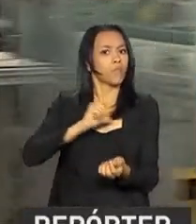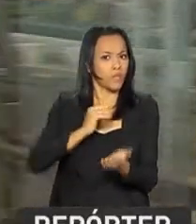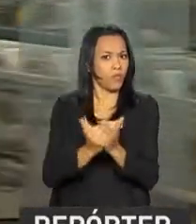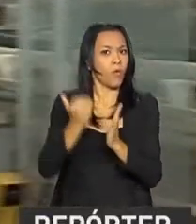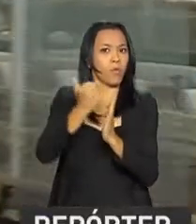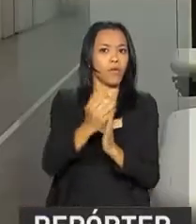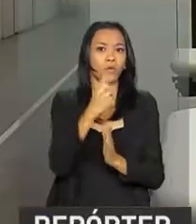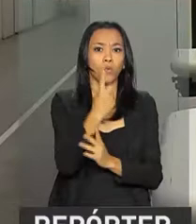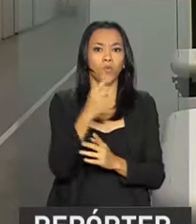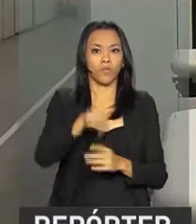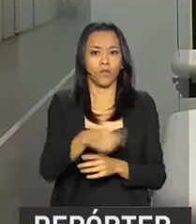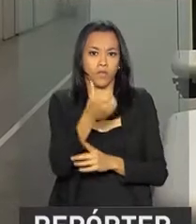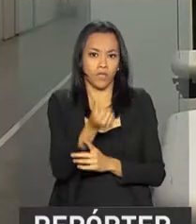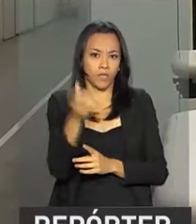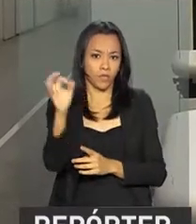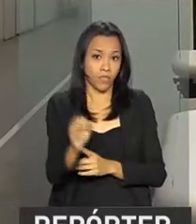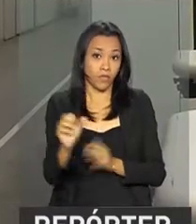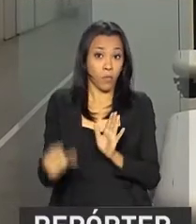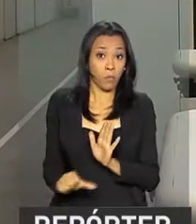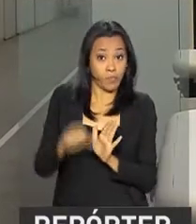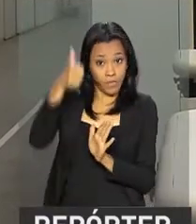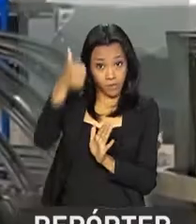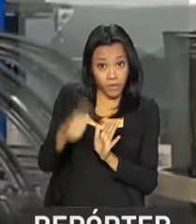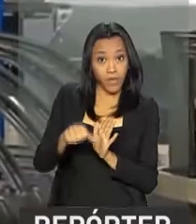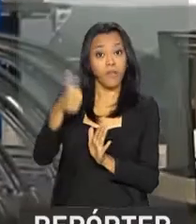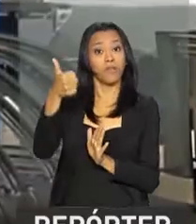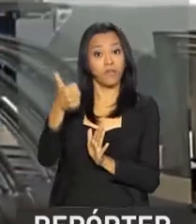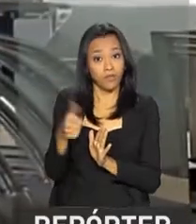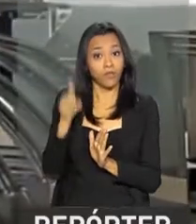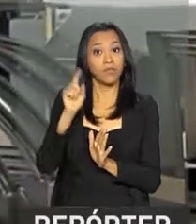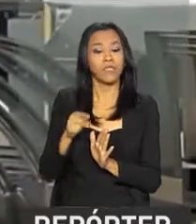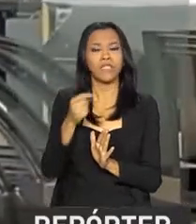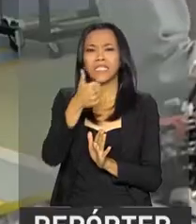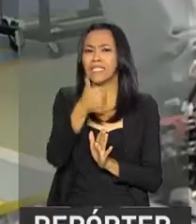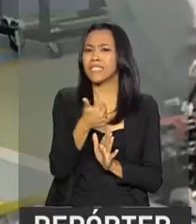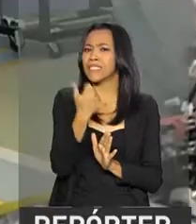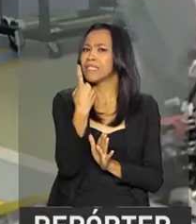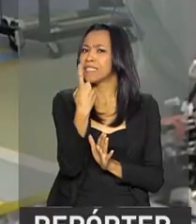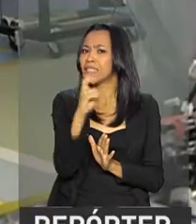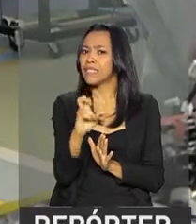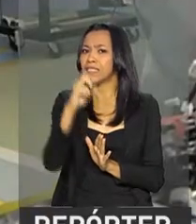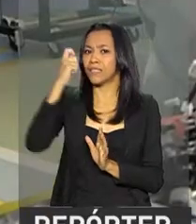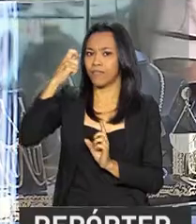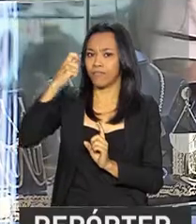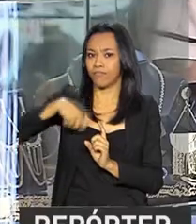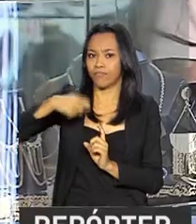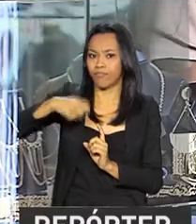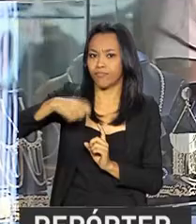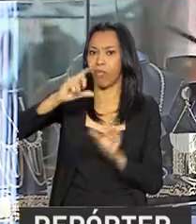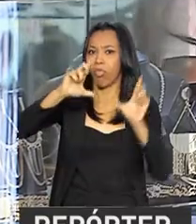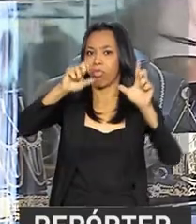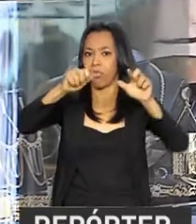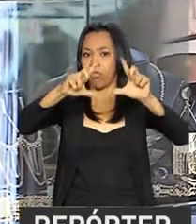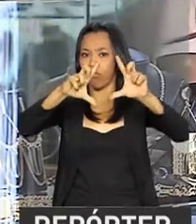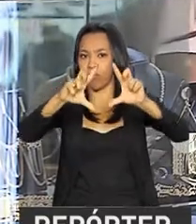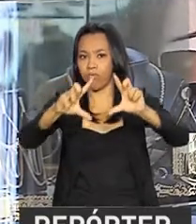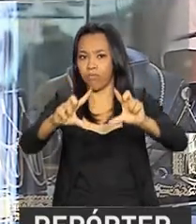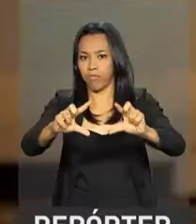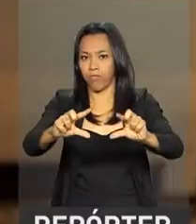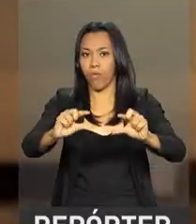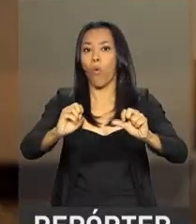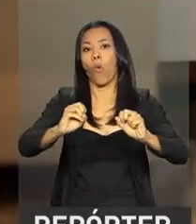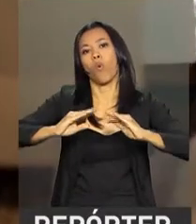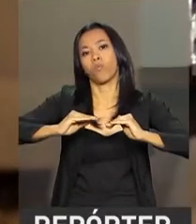por cento foi o primeiro crescimento dos investimentos após 15 trimestres seguidos de queda ou estabilidade